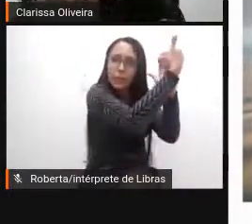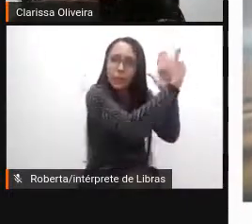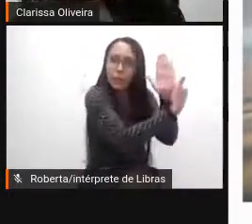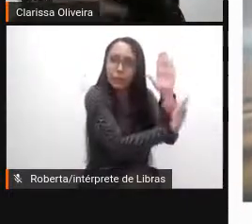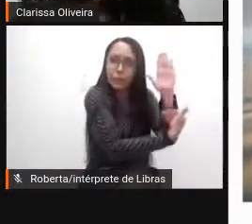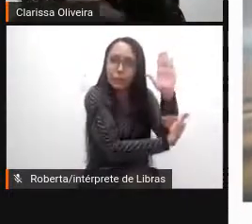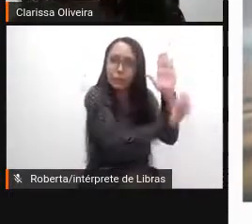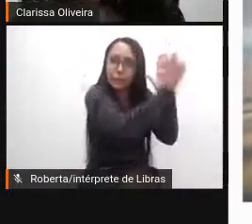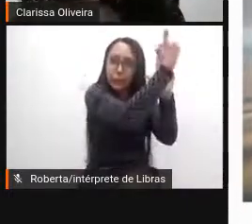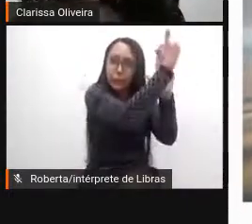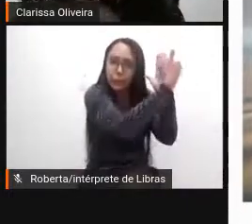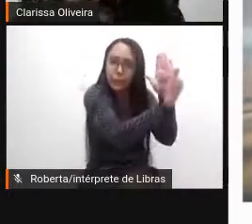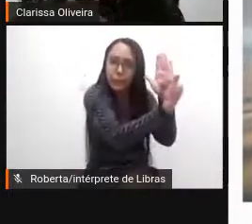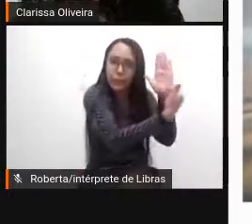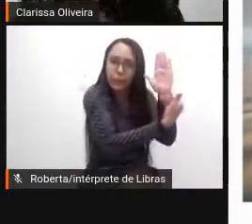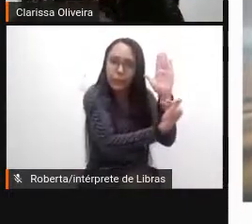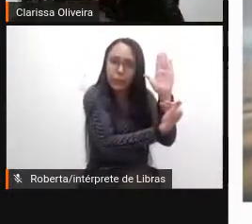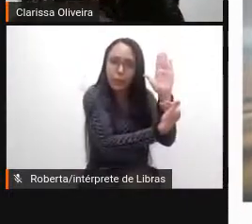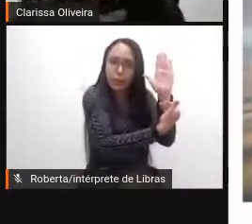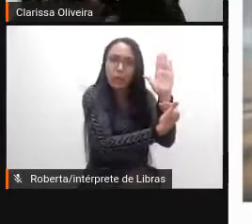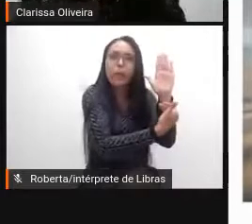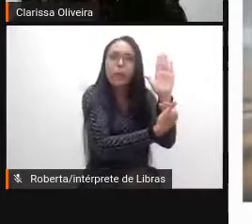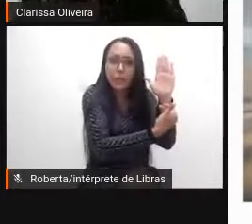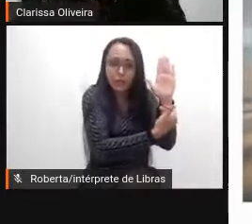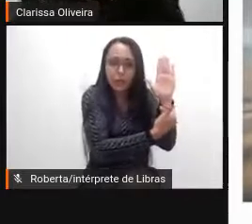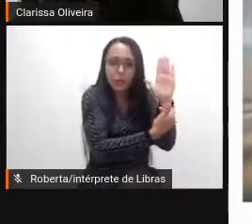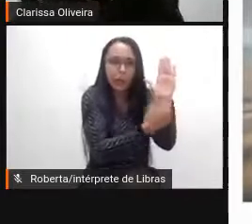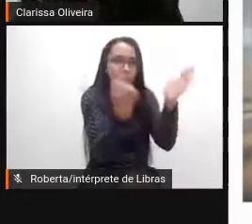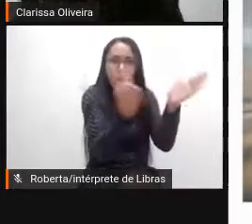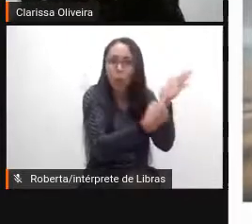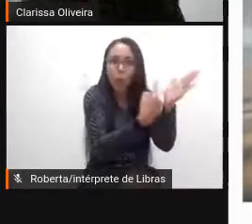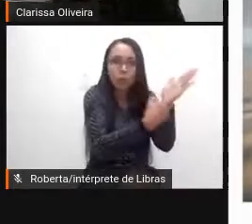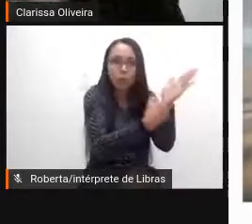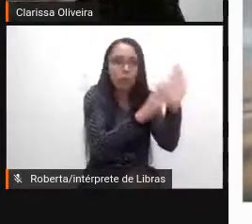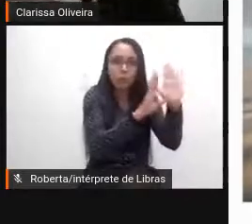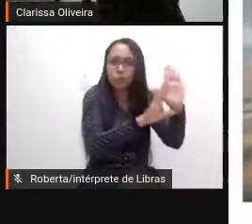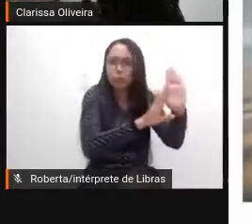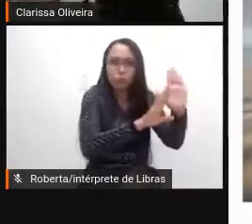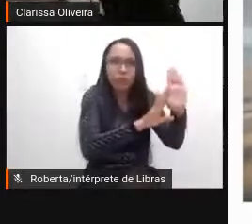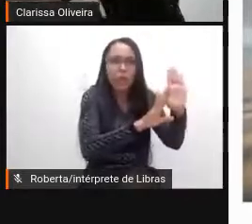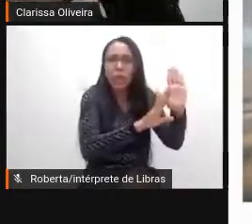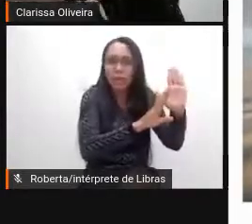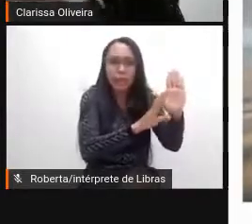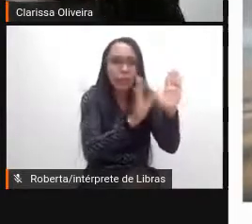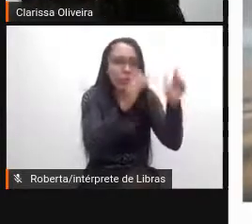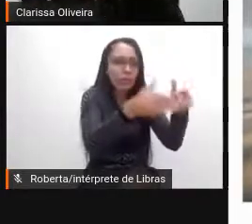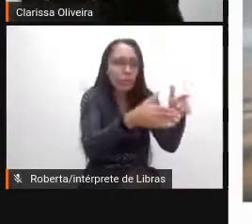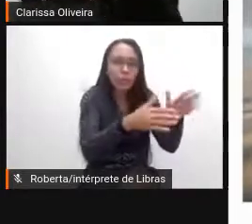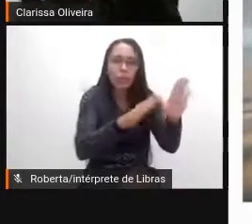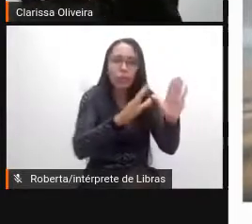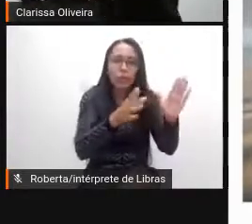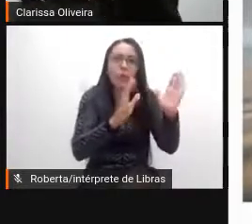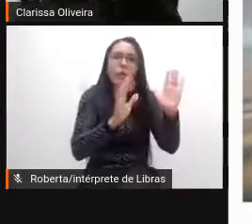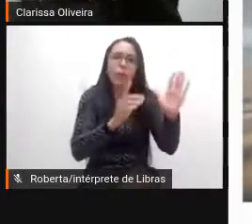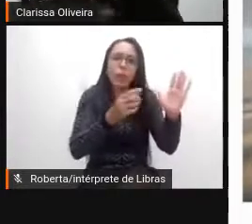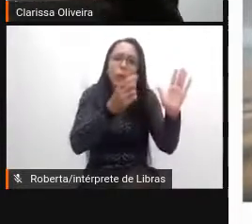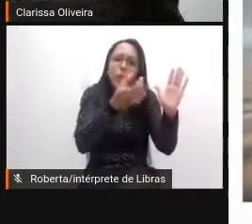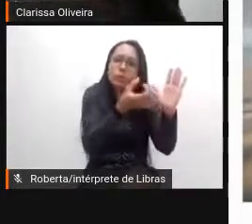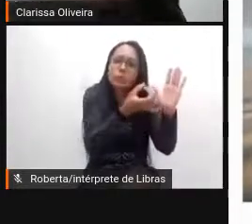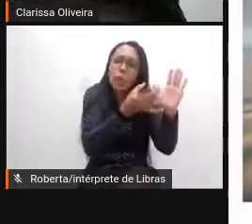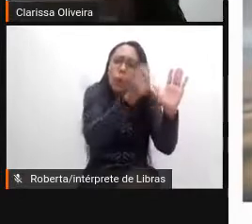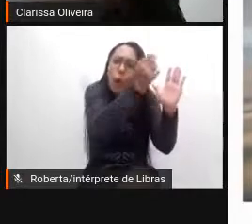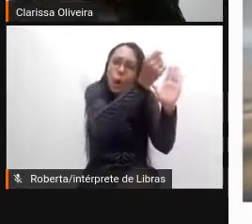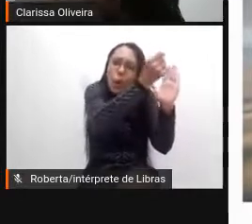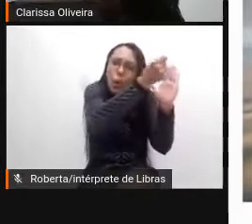então não entra em contato direto com o celular. Então, aí, cuidadosamente, você pode pingar uma gotinha bem cuidadosa